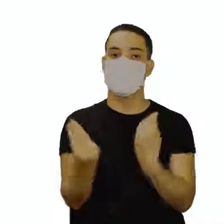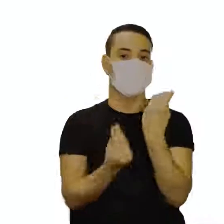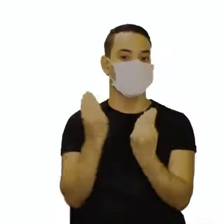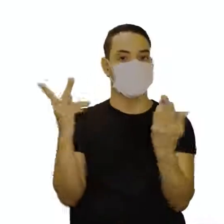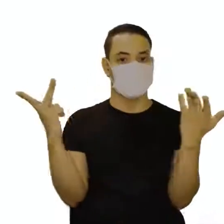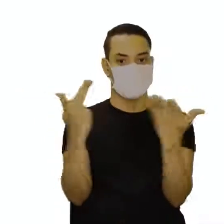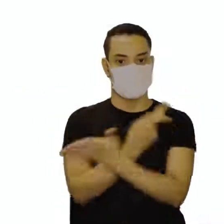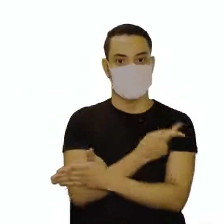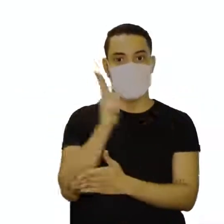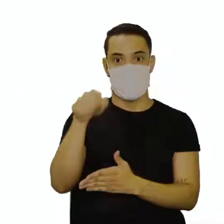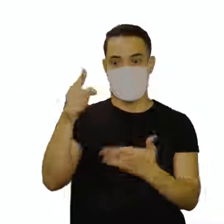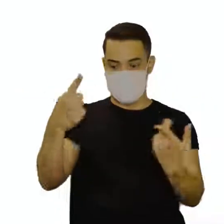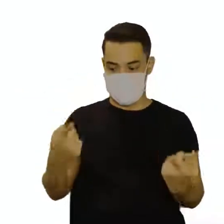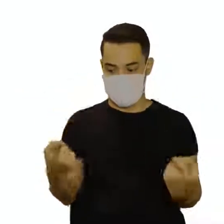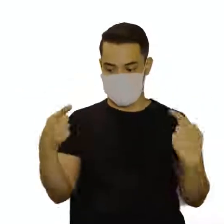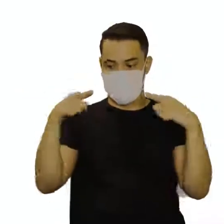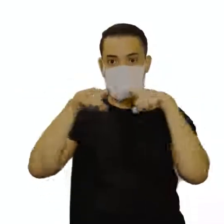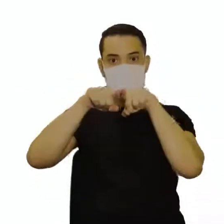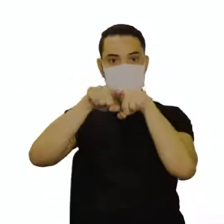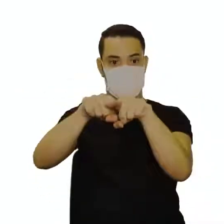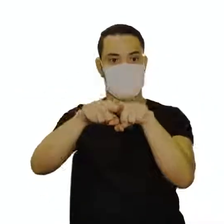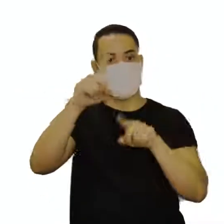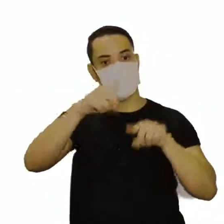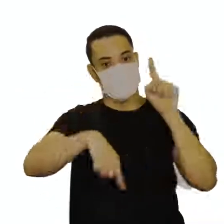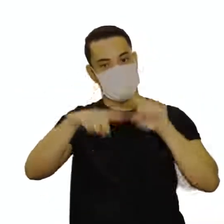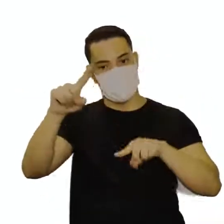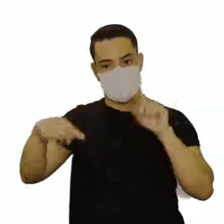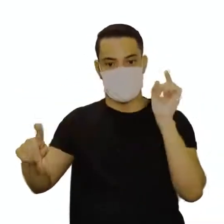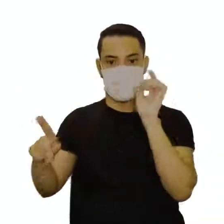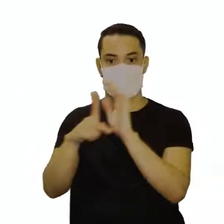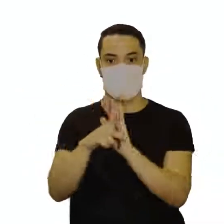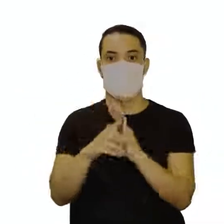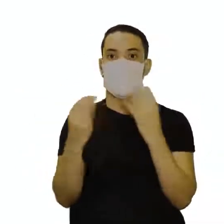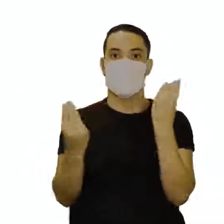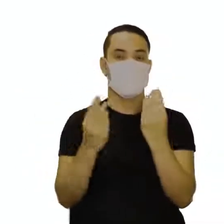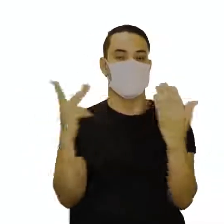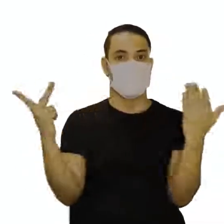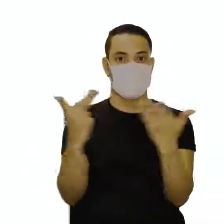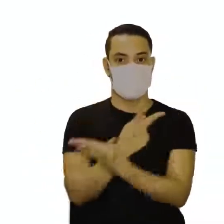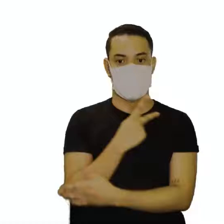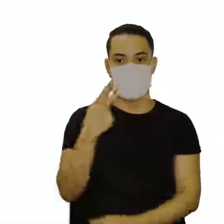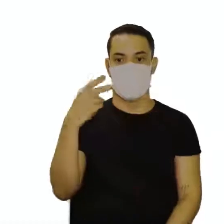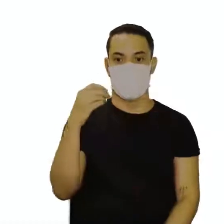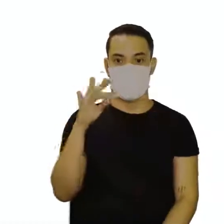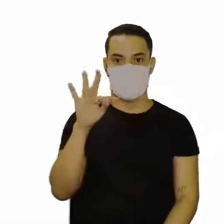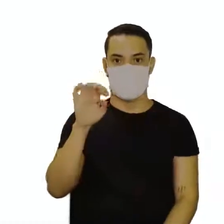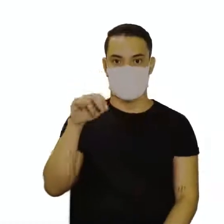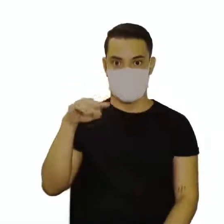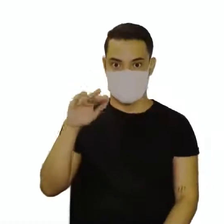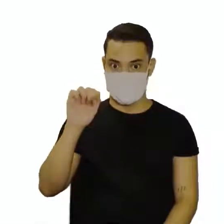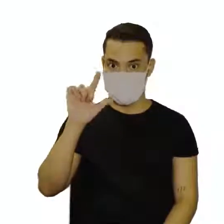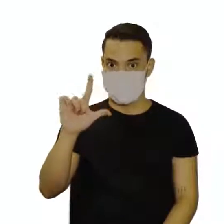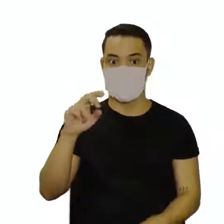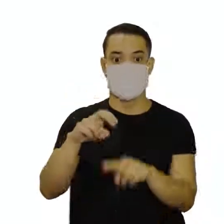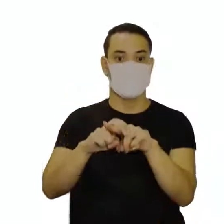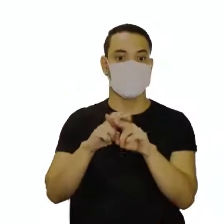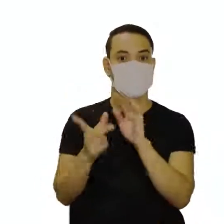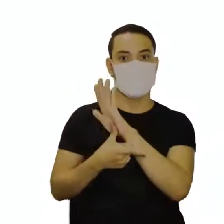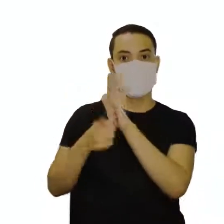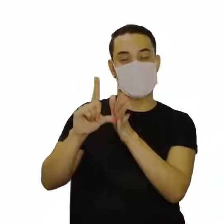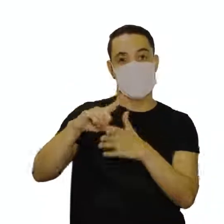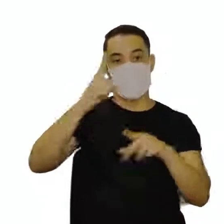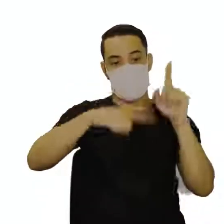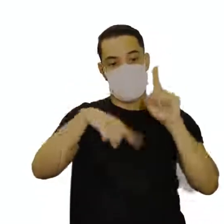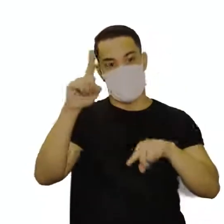é proporcional à variação da diferença de potencial. Então, olha só, quando ele variava uma